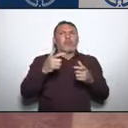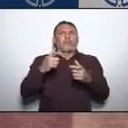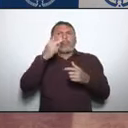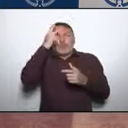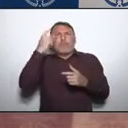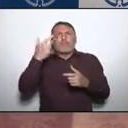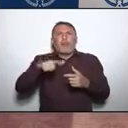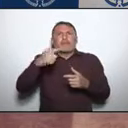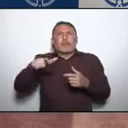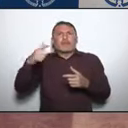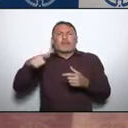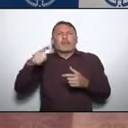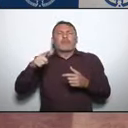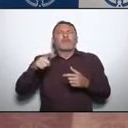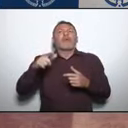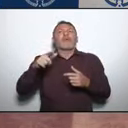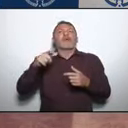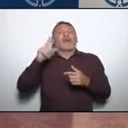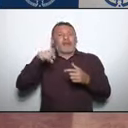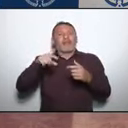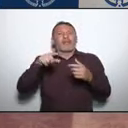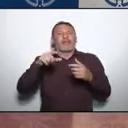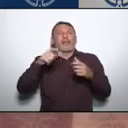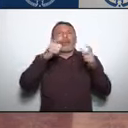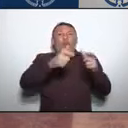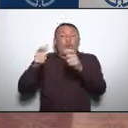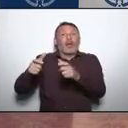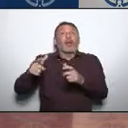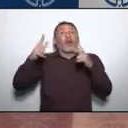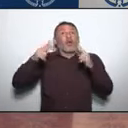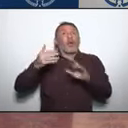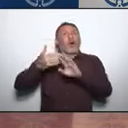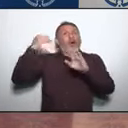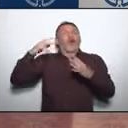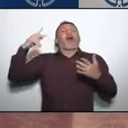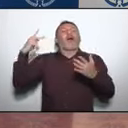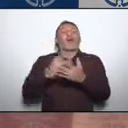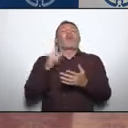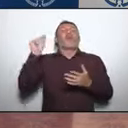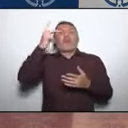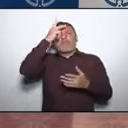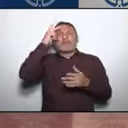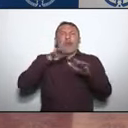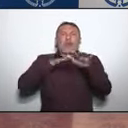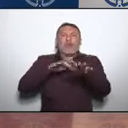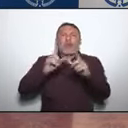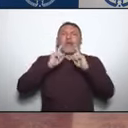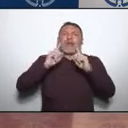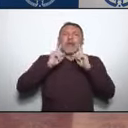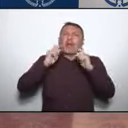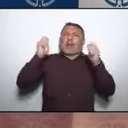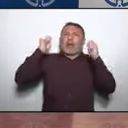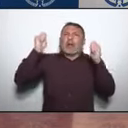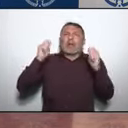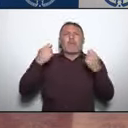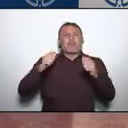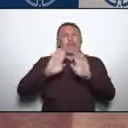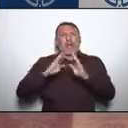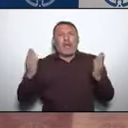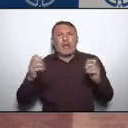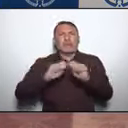aconteceram protestos contra o fechamento, né, do estabelecimento, contra a falta de flexibilização do comércio, digamos assim, de uma forma